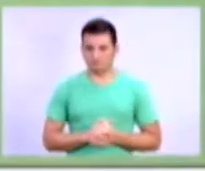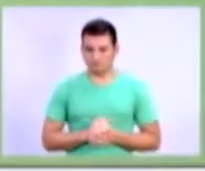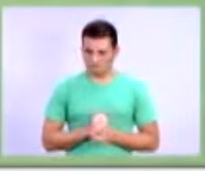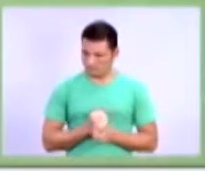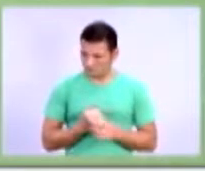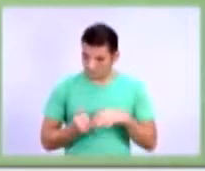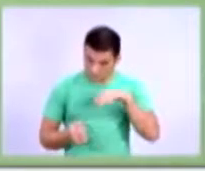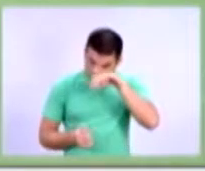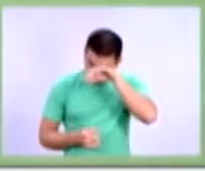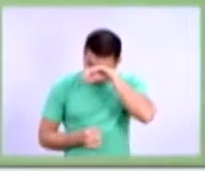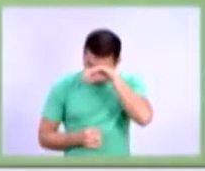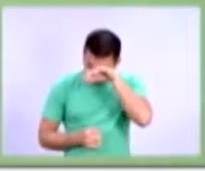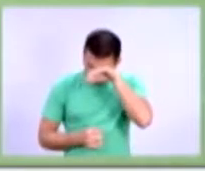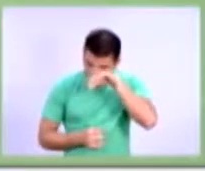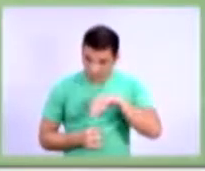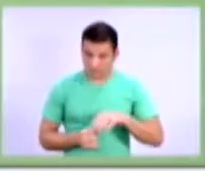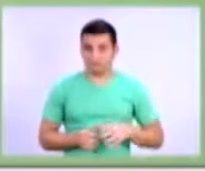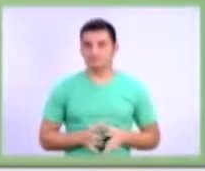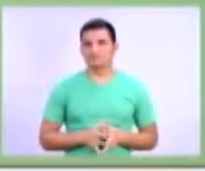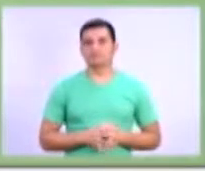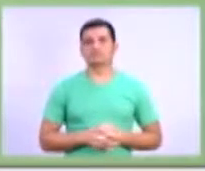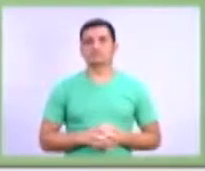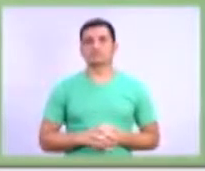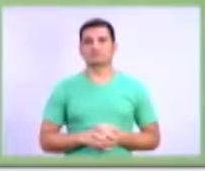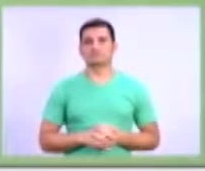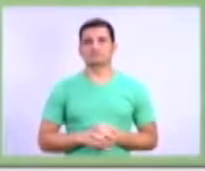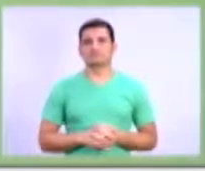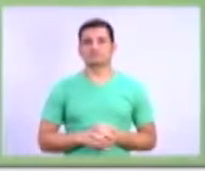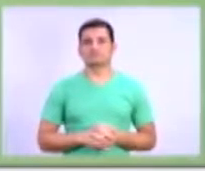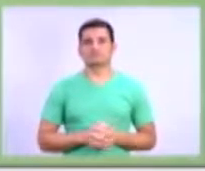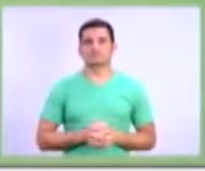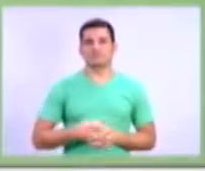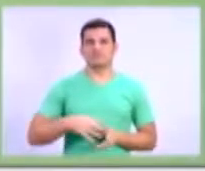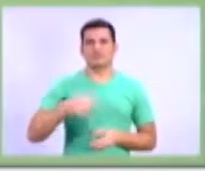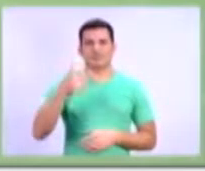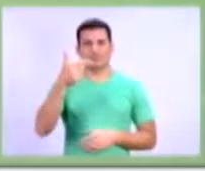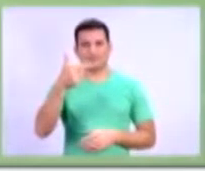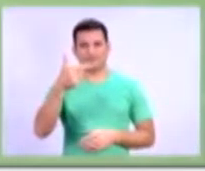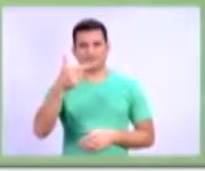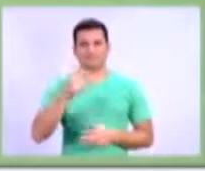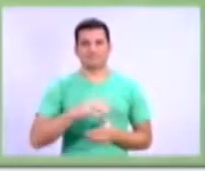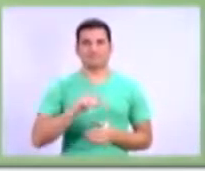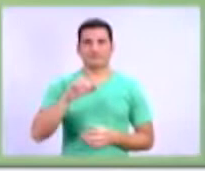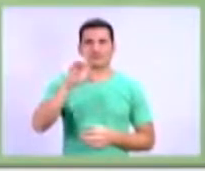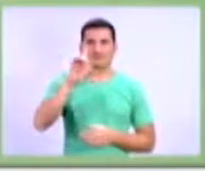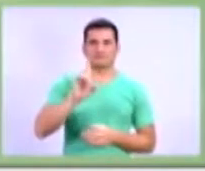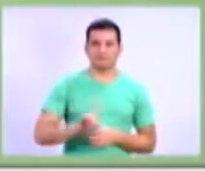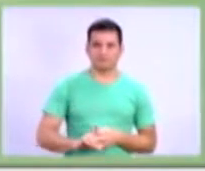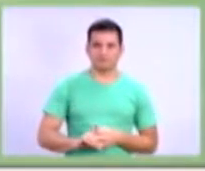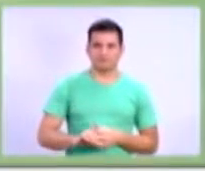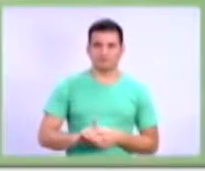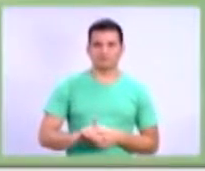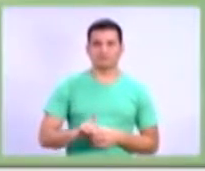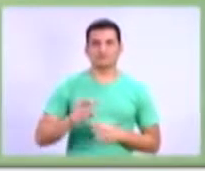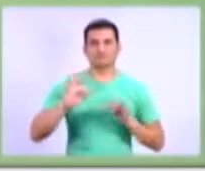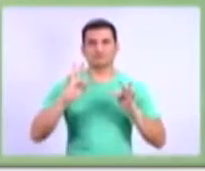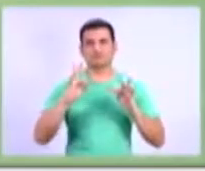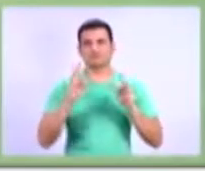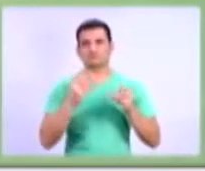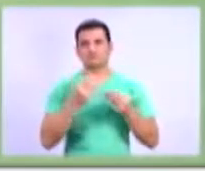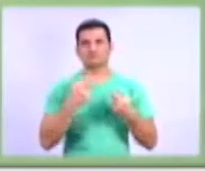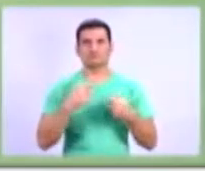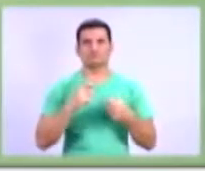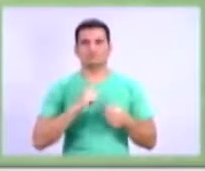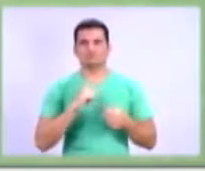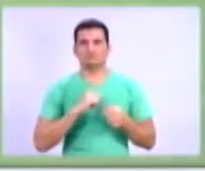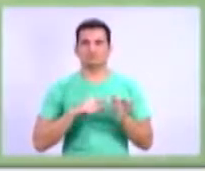nossa sociedade, nas relações sociais. O segundo ponto, que é o direito e o dever que todos devem ter de